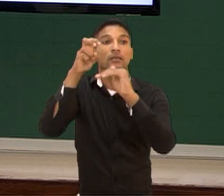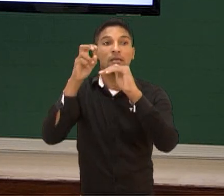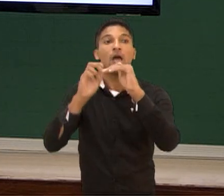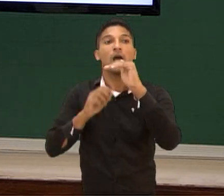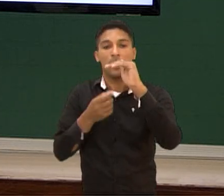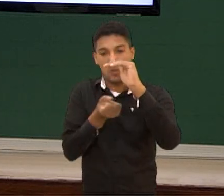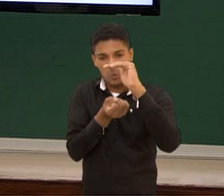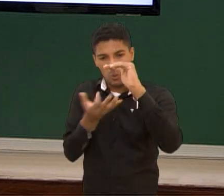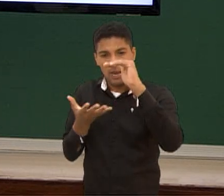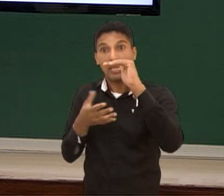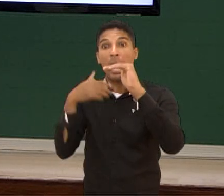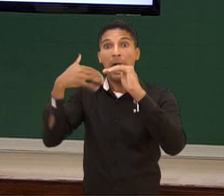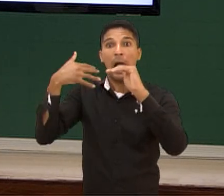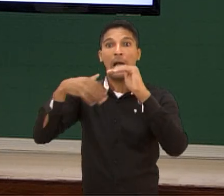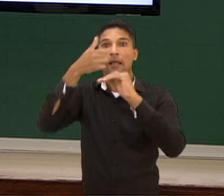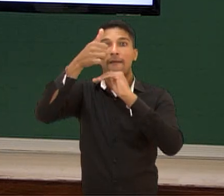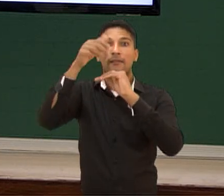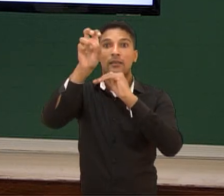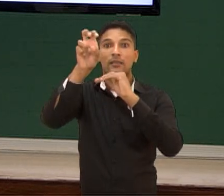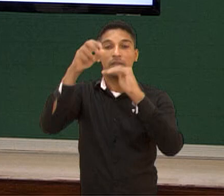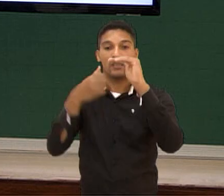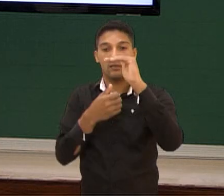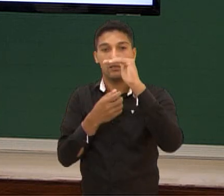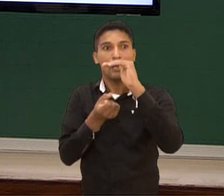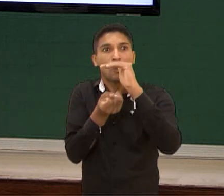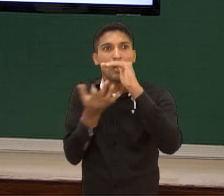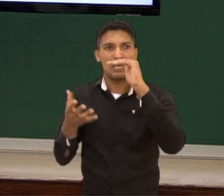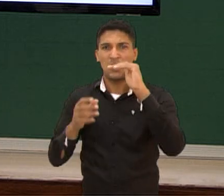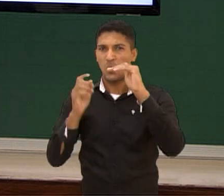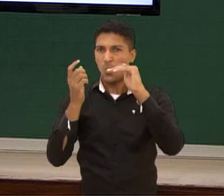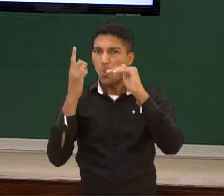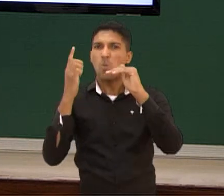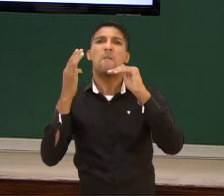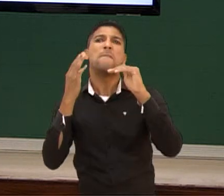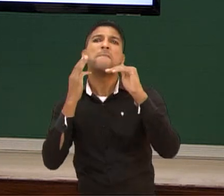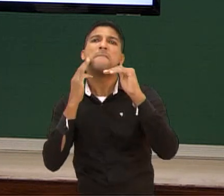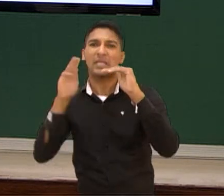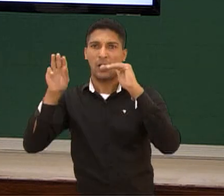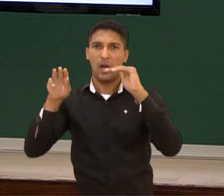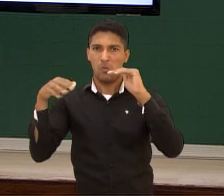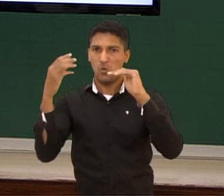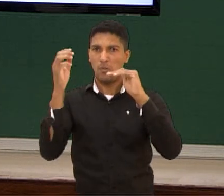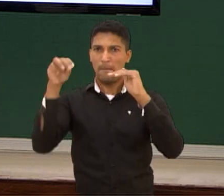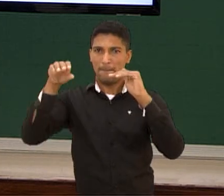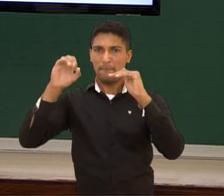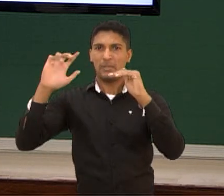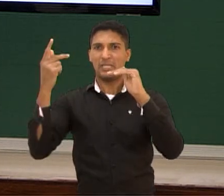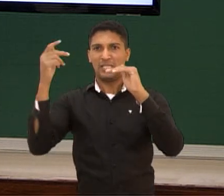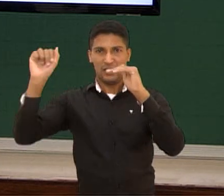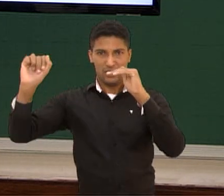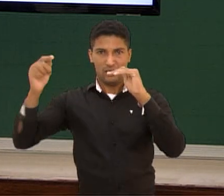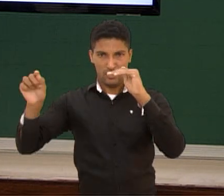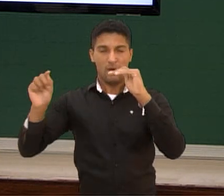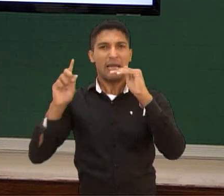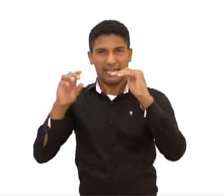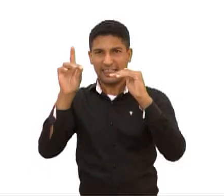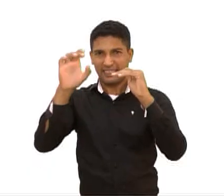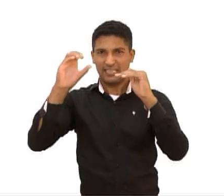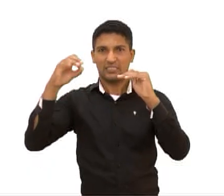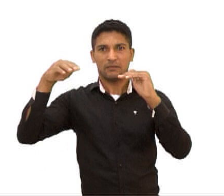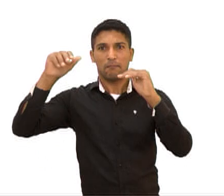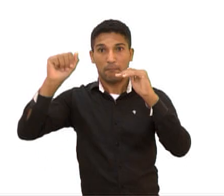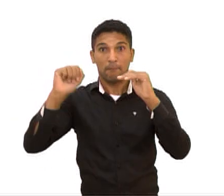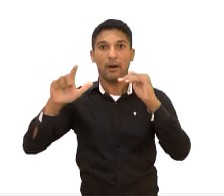15 o quê aqui? Quanto que eu tenho aqui? 1 milhão. Será? Será mesmo que ela é também decimal? Um tempinho para vocês.